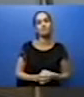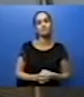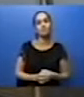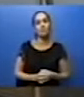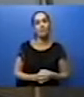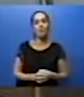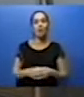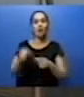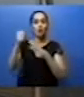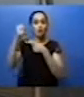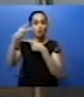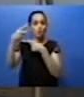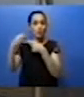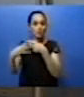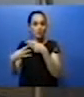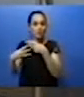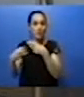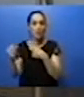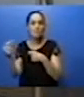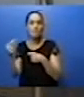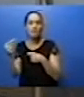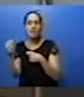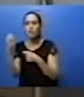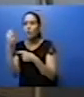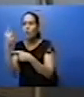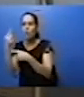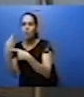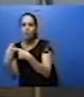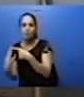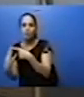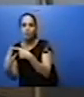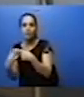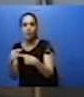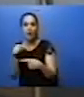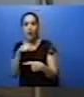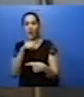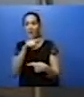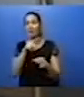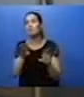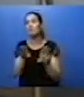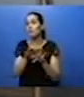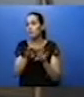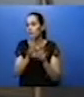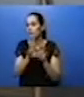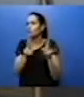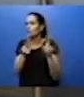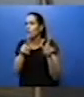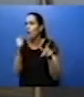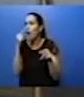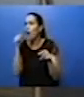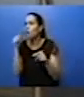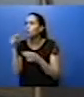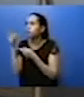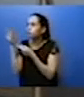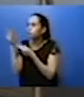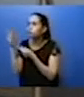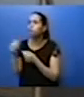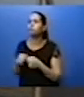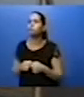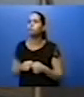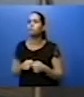é dois terço menos um terço outro exemplo essa que foi feito diferente tá ou